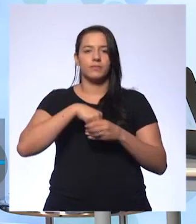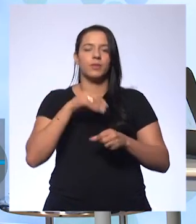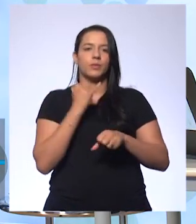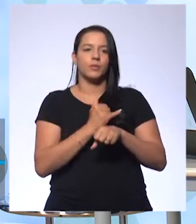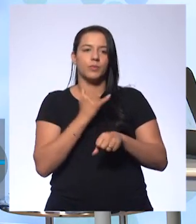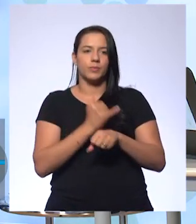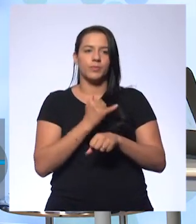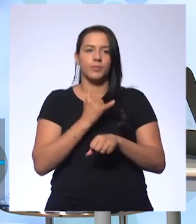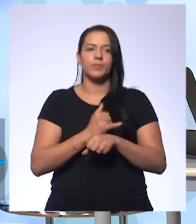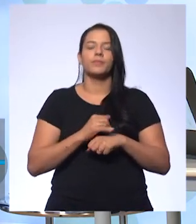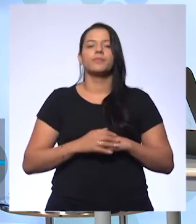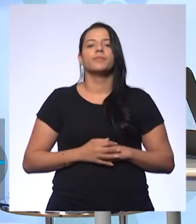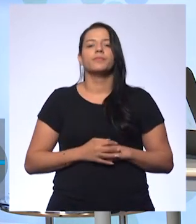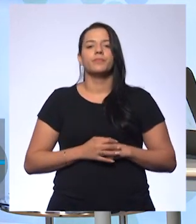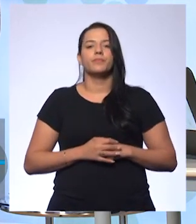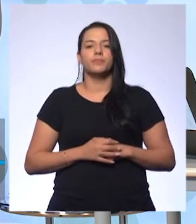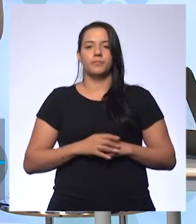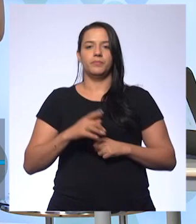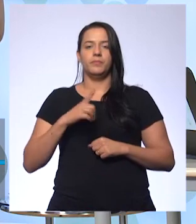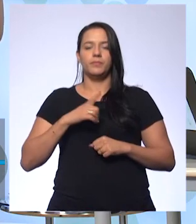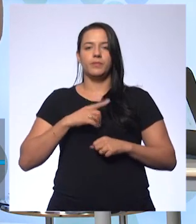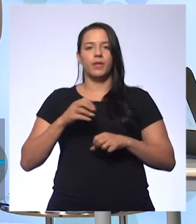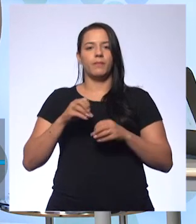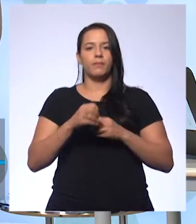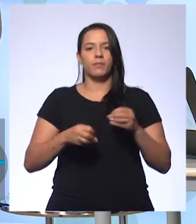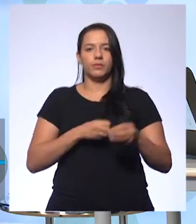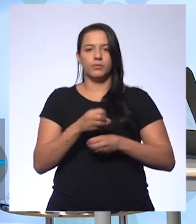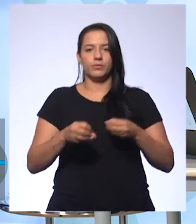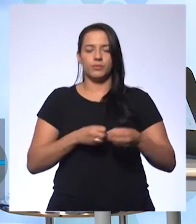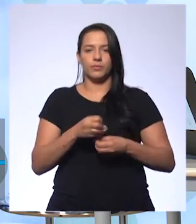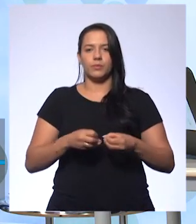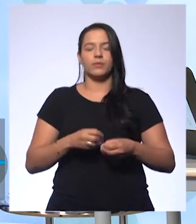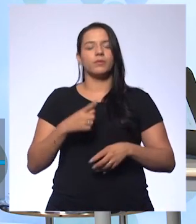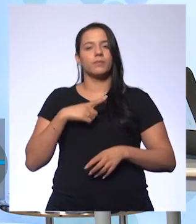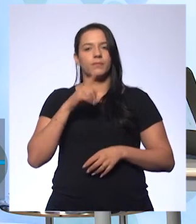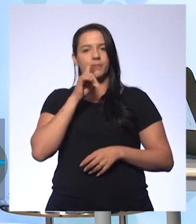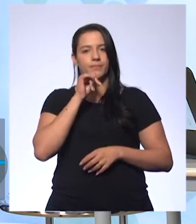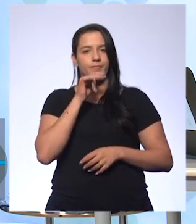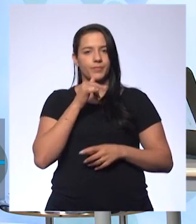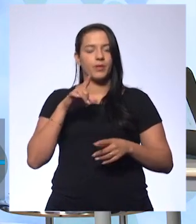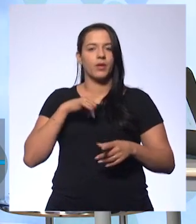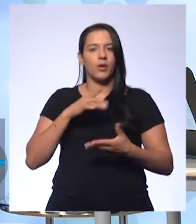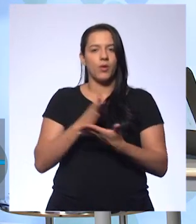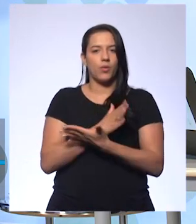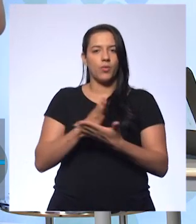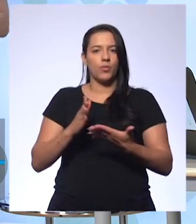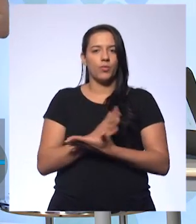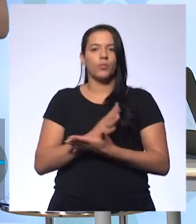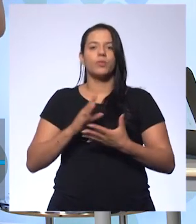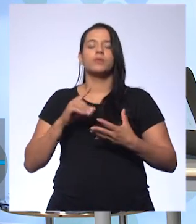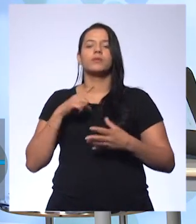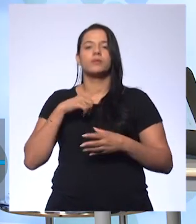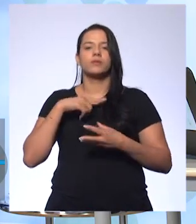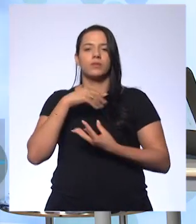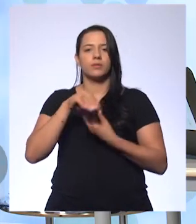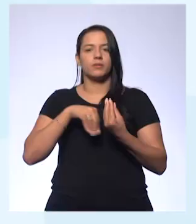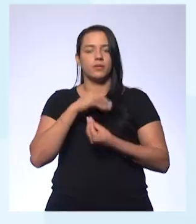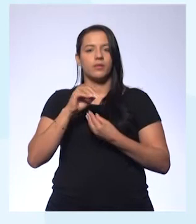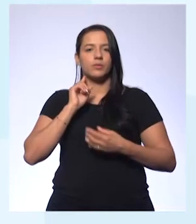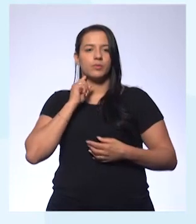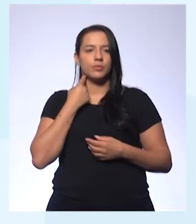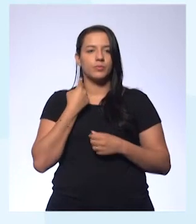meio alcalino. Forma partículas suspensas na água e as quais impureza presente no meio se aderem. O